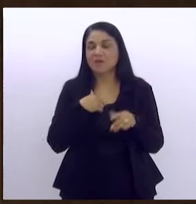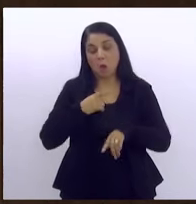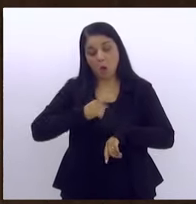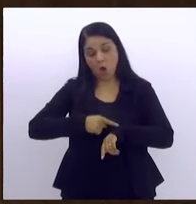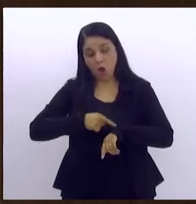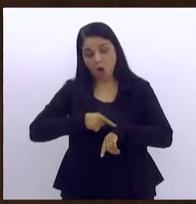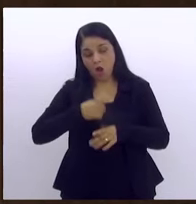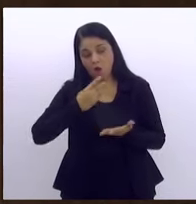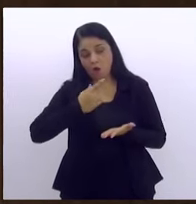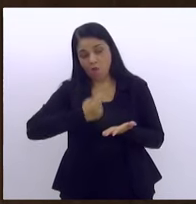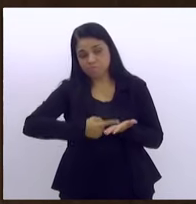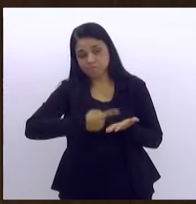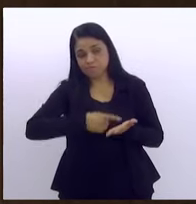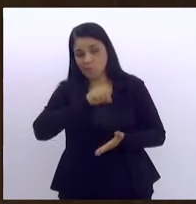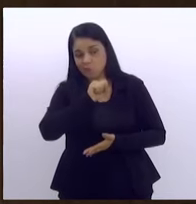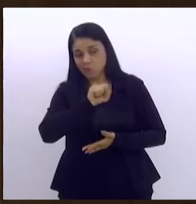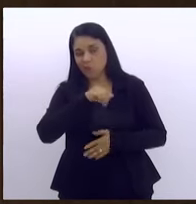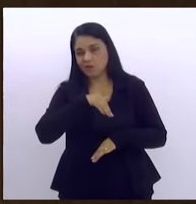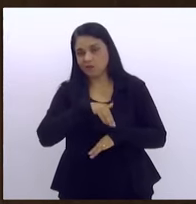bem, está fazendo muito bem.